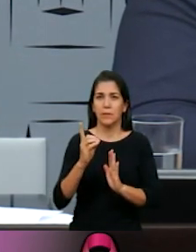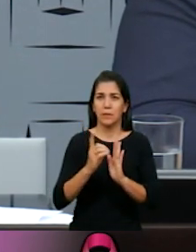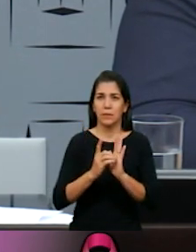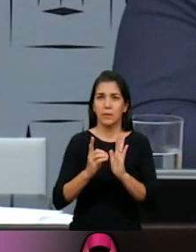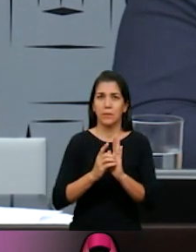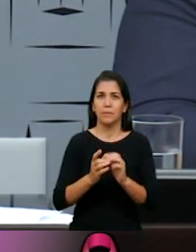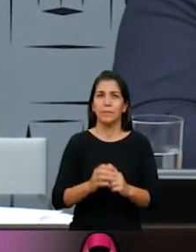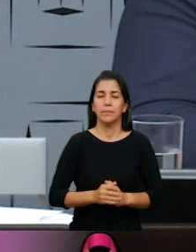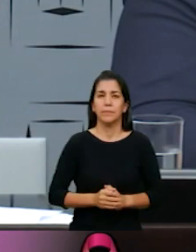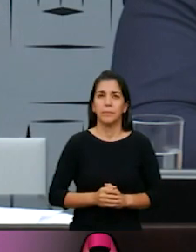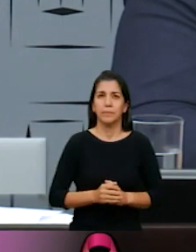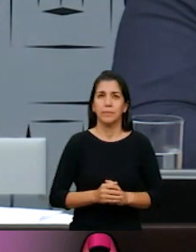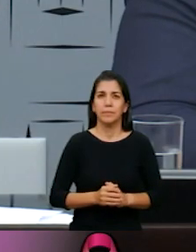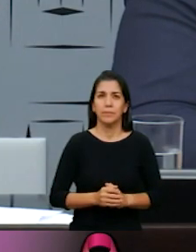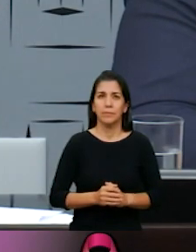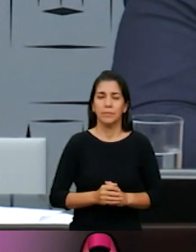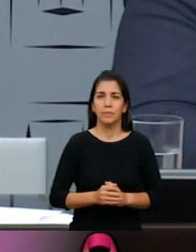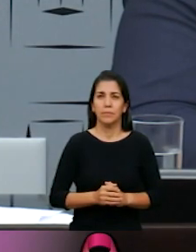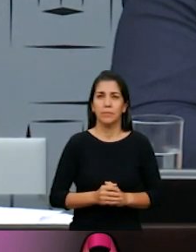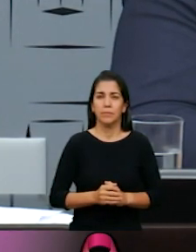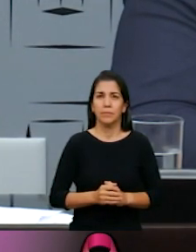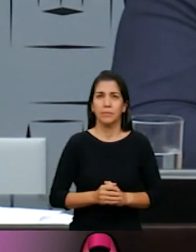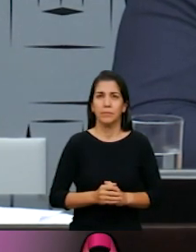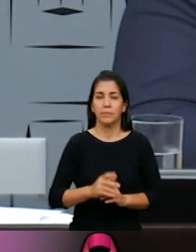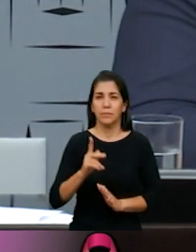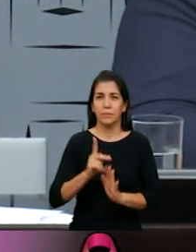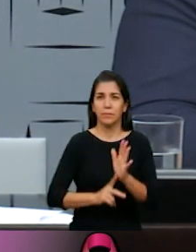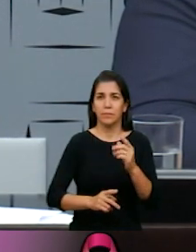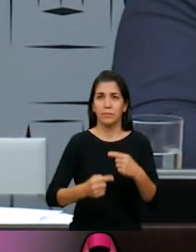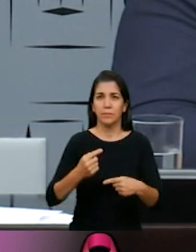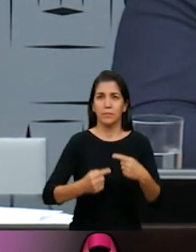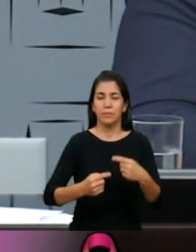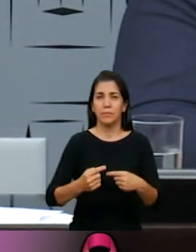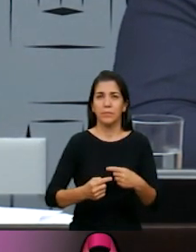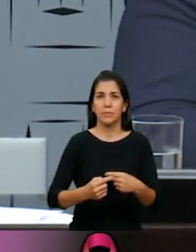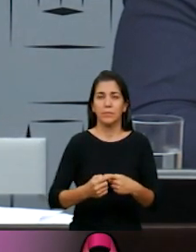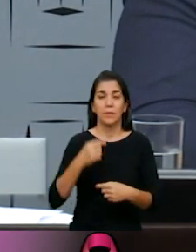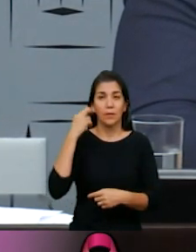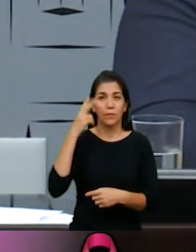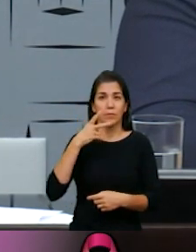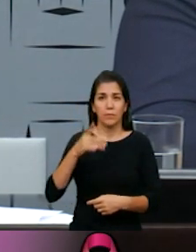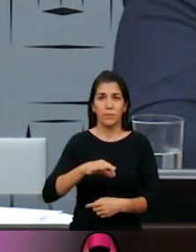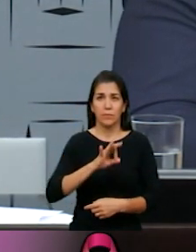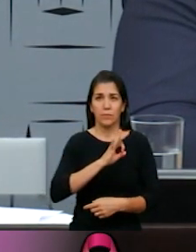ao decreto. O projeto está em discussão. Com a palavra, o